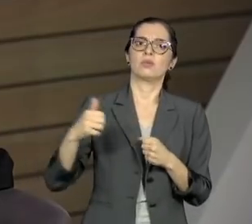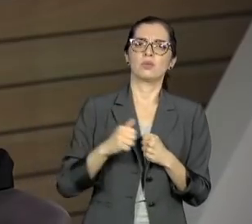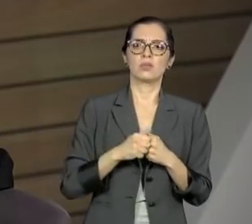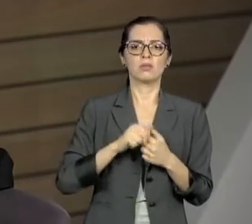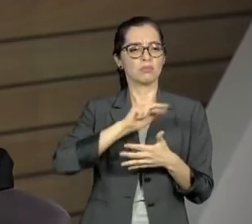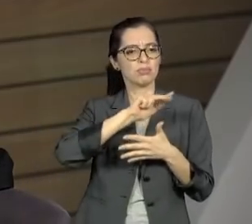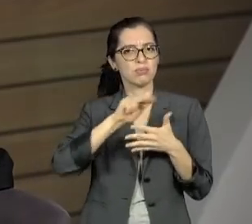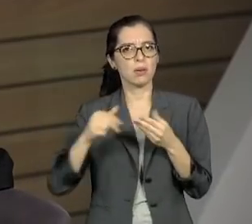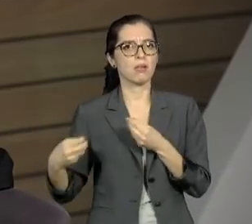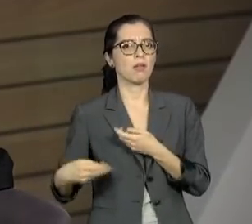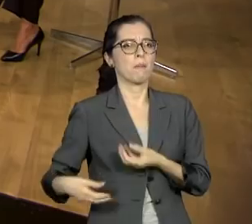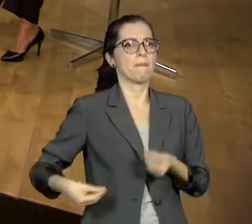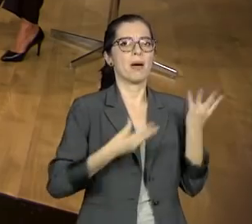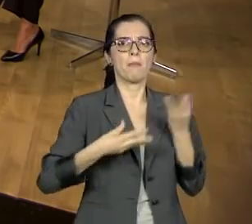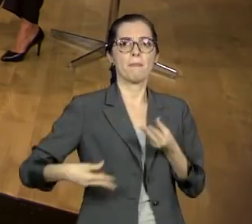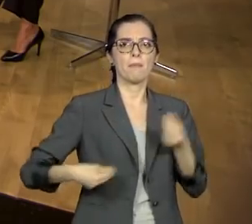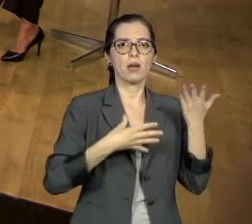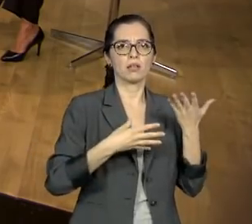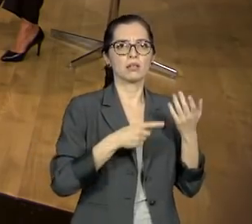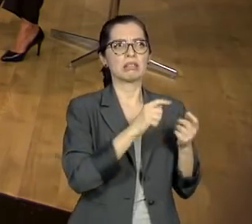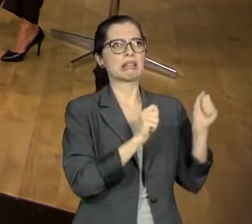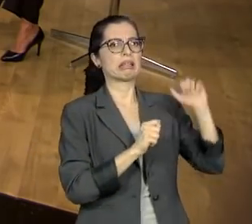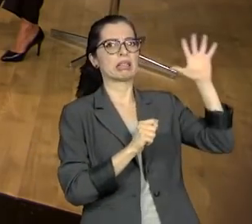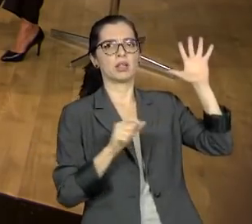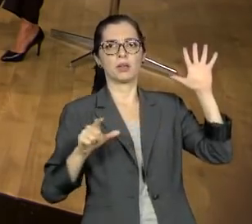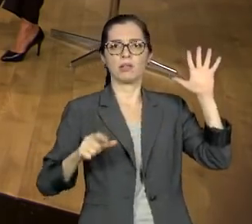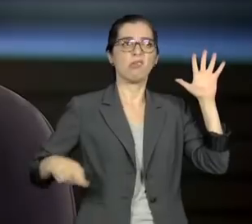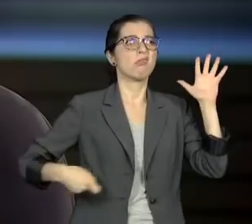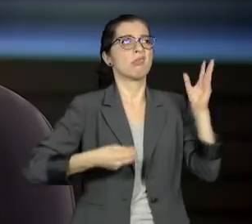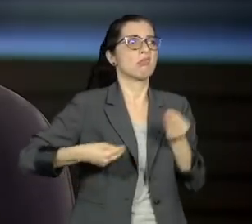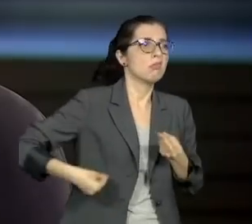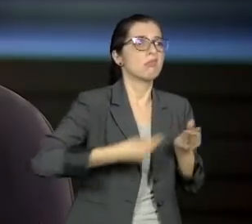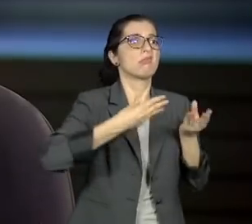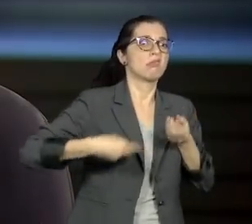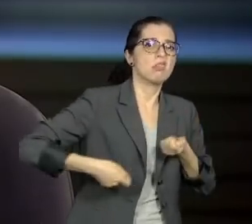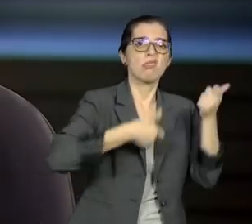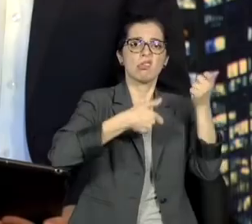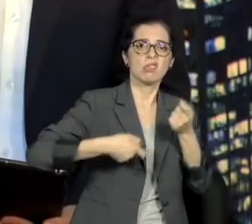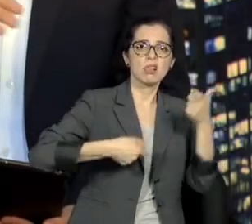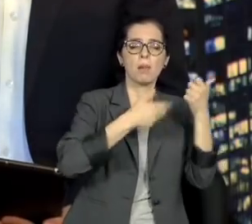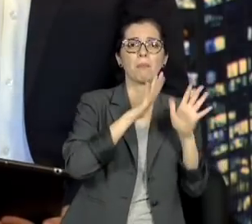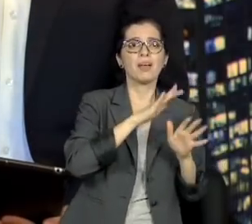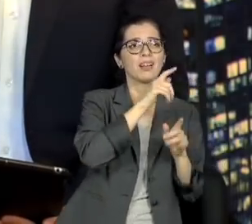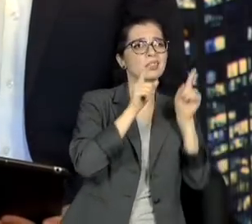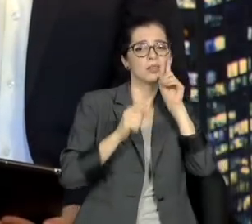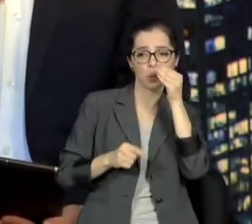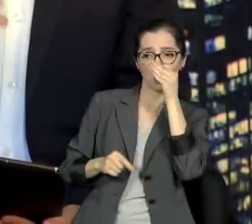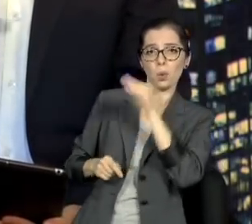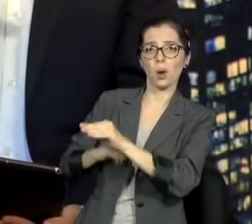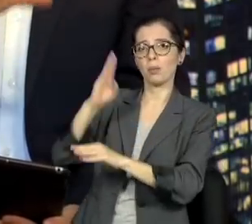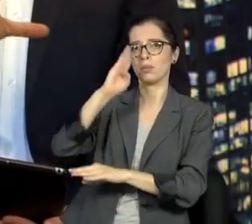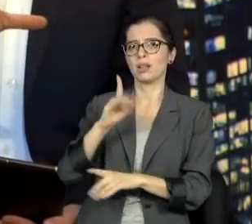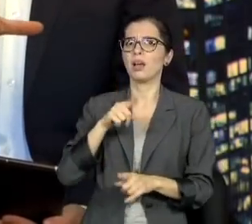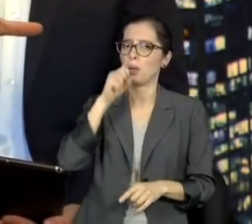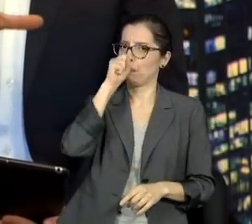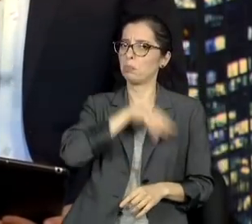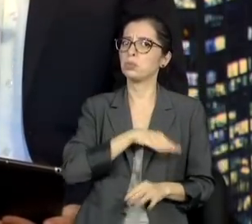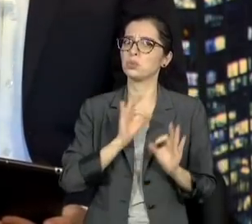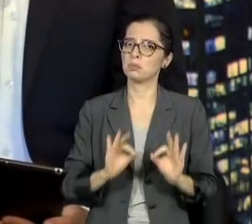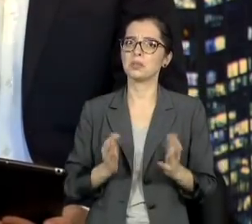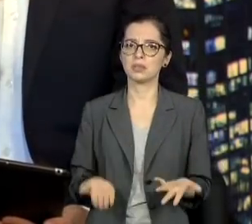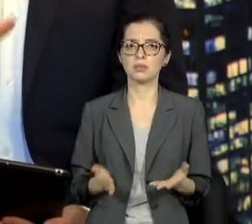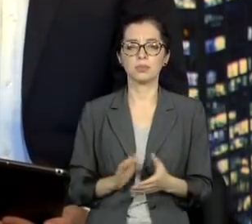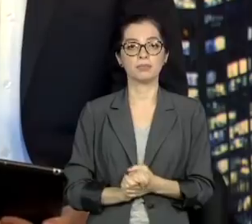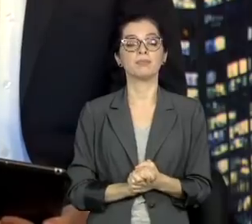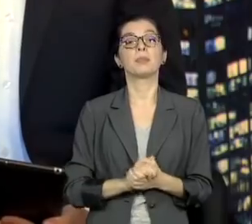um relacionamento equilibrado, né? Também um relacionamento abusivo, por enquanto. Me parece claro isso, que o governo brasileiro vai ter que repensar sua posição